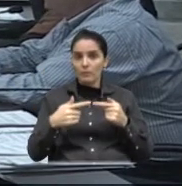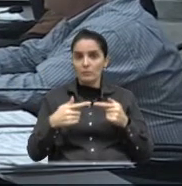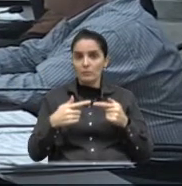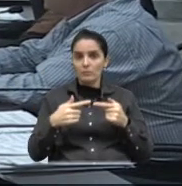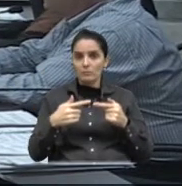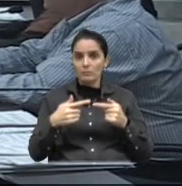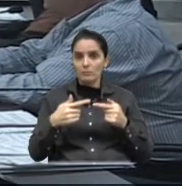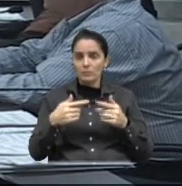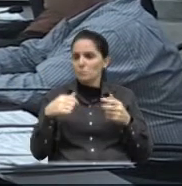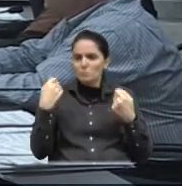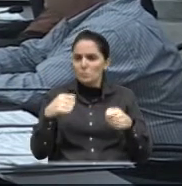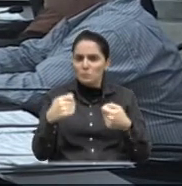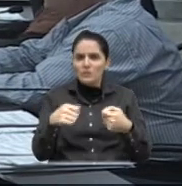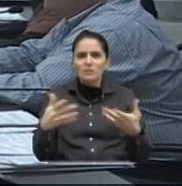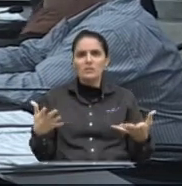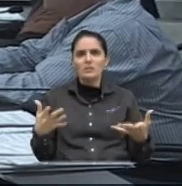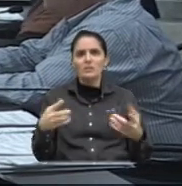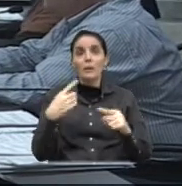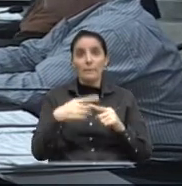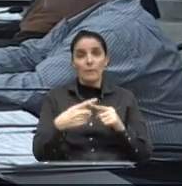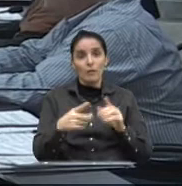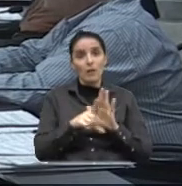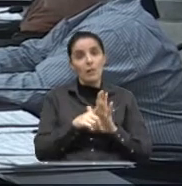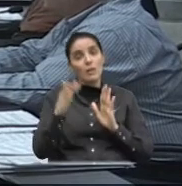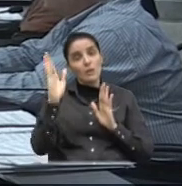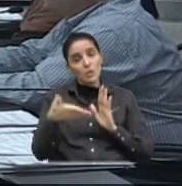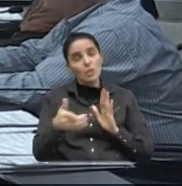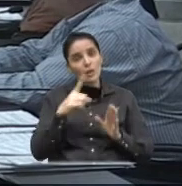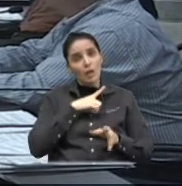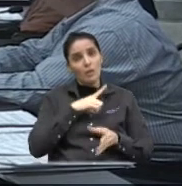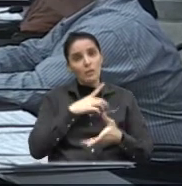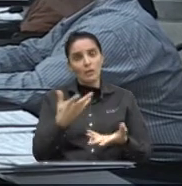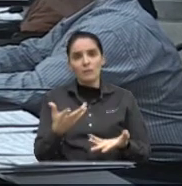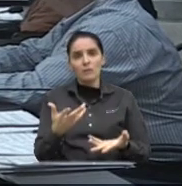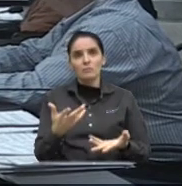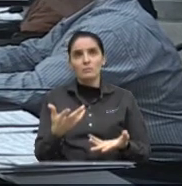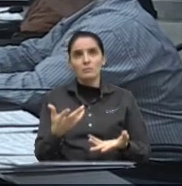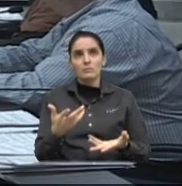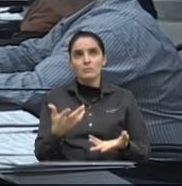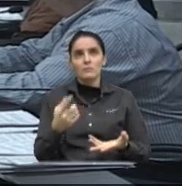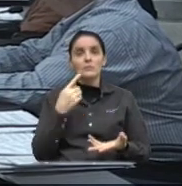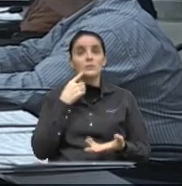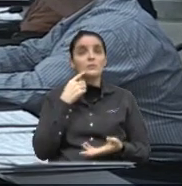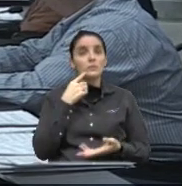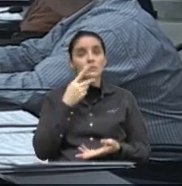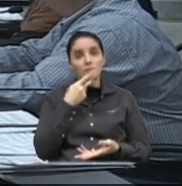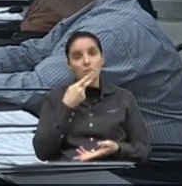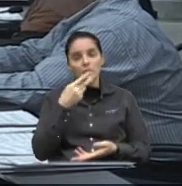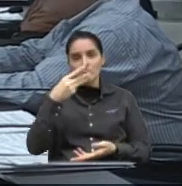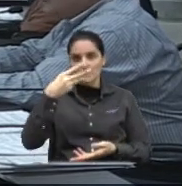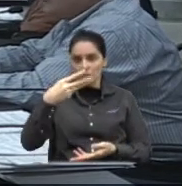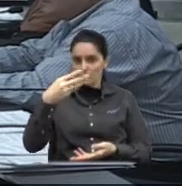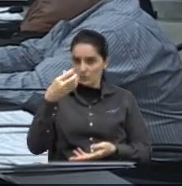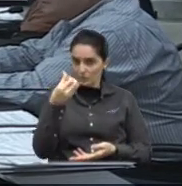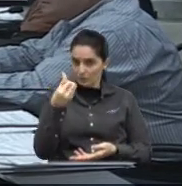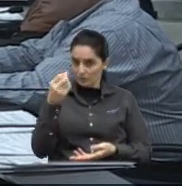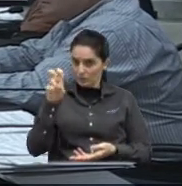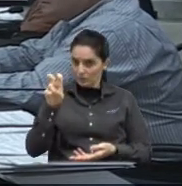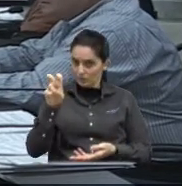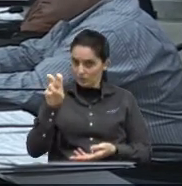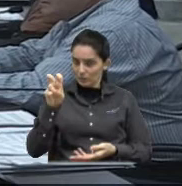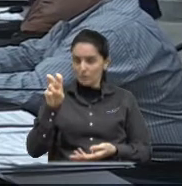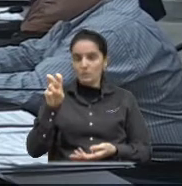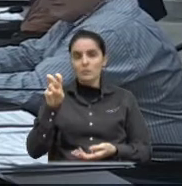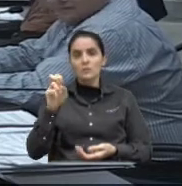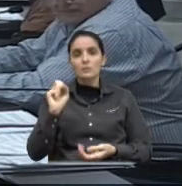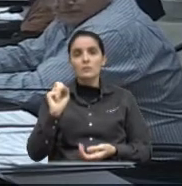porque a lei já está sendo cumprida conforme o prefeito falou que existe 365 trezentos e noventa e